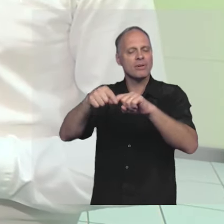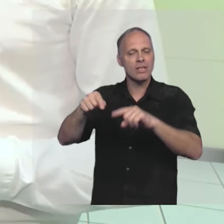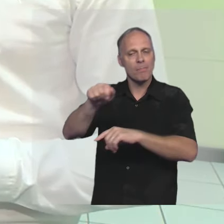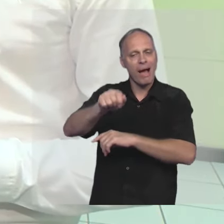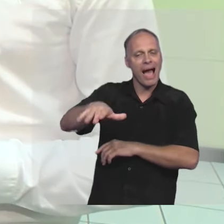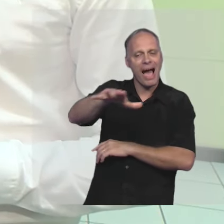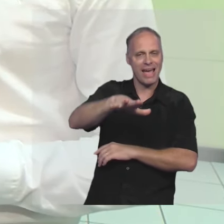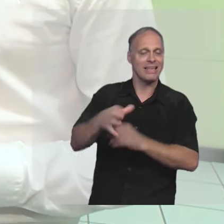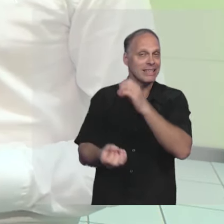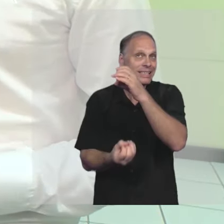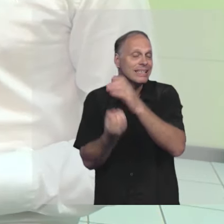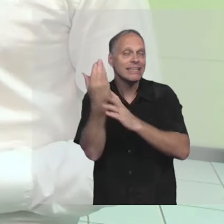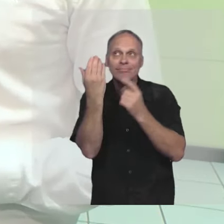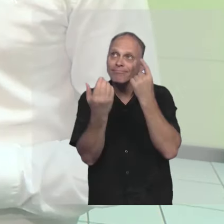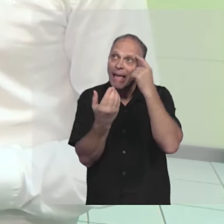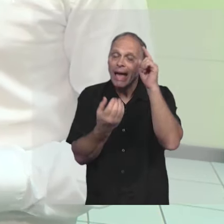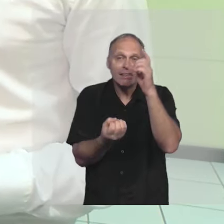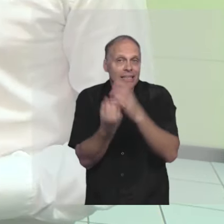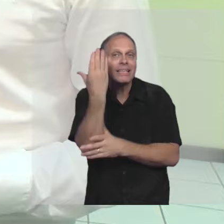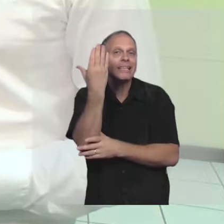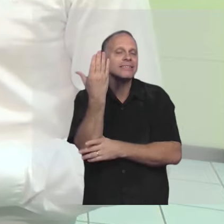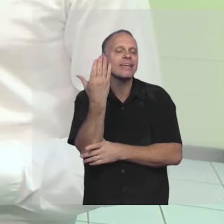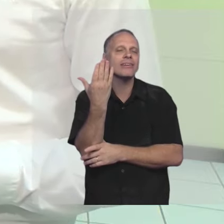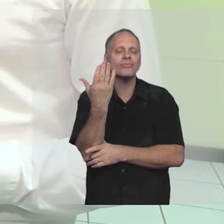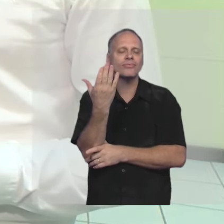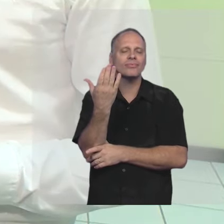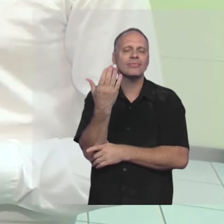por ser uma área da criação,